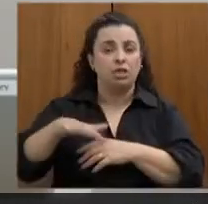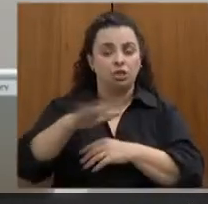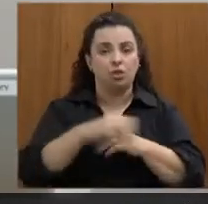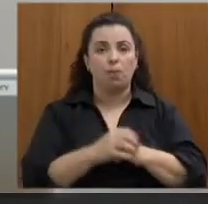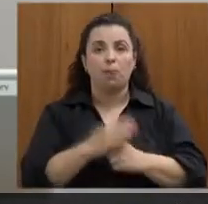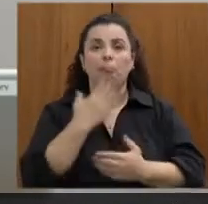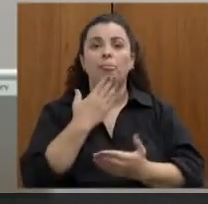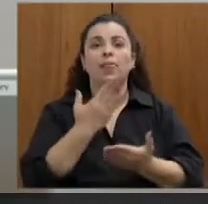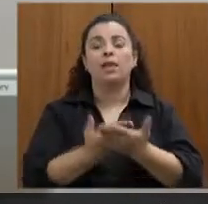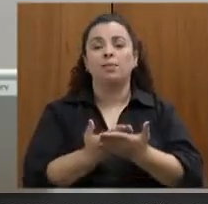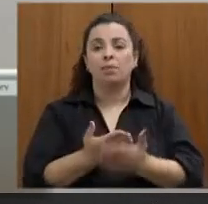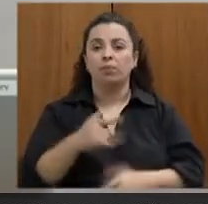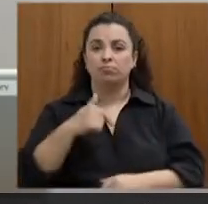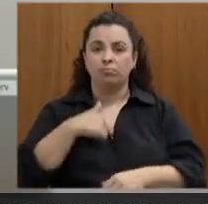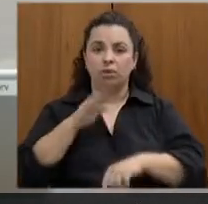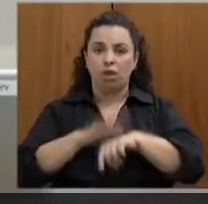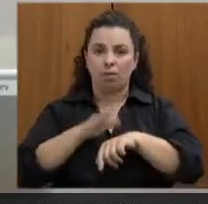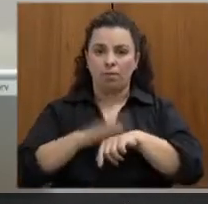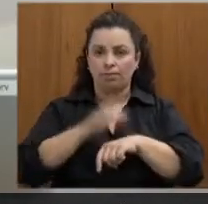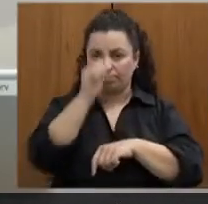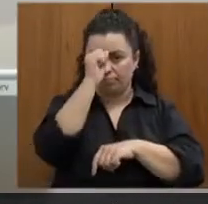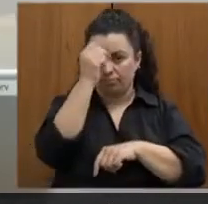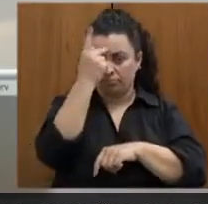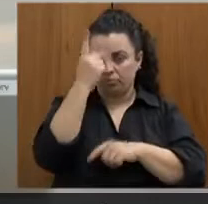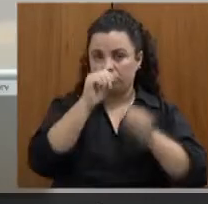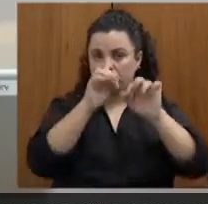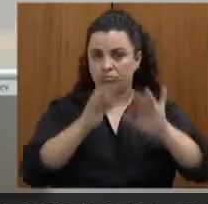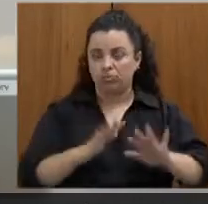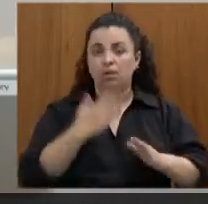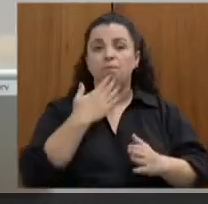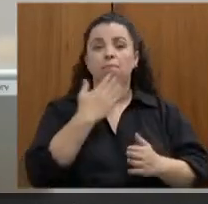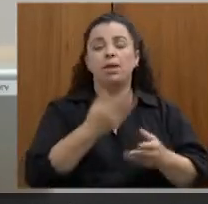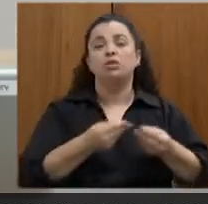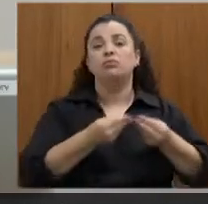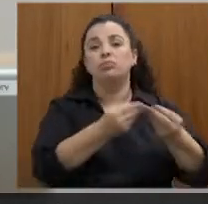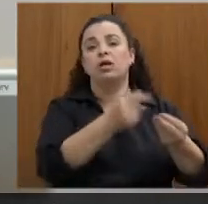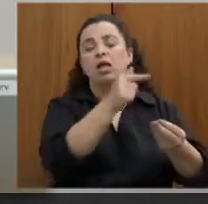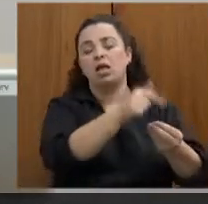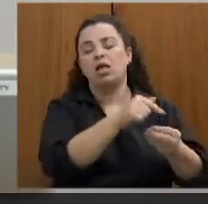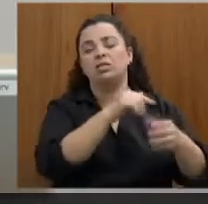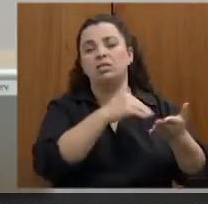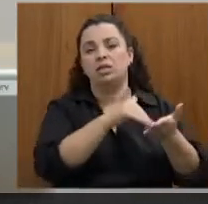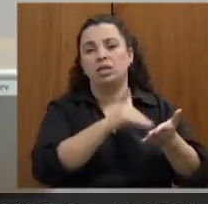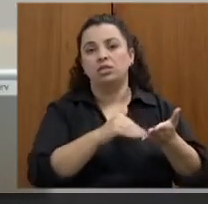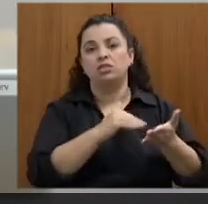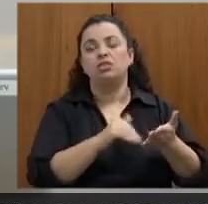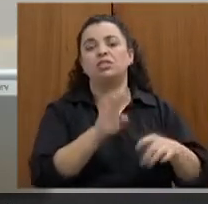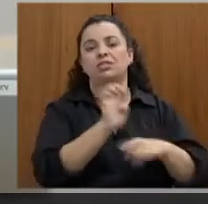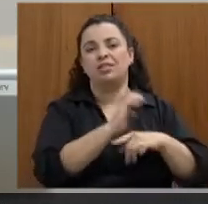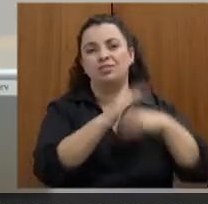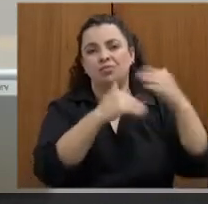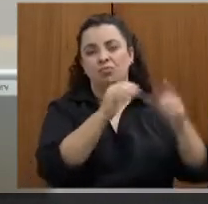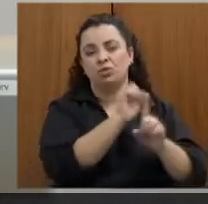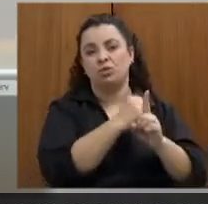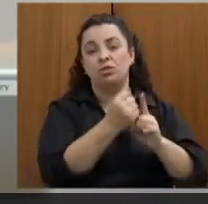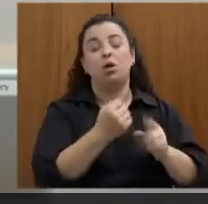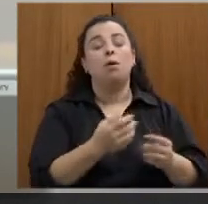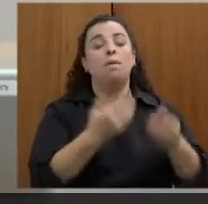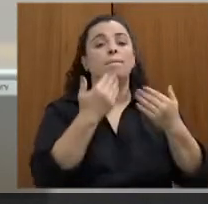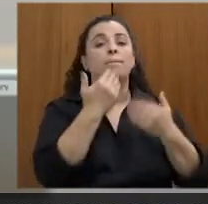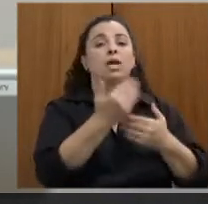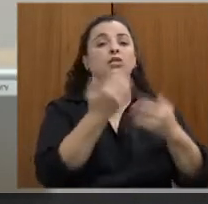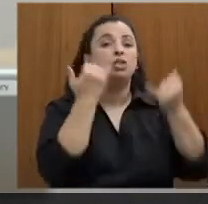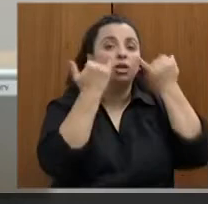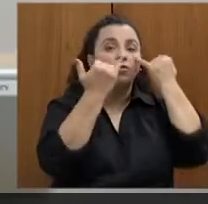Requerimento de minha autoria, requer seja encaminhada à Secretaria de Estado de Desenvolvimento Social pedido de informações sobre a quantidade